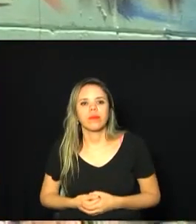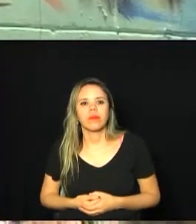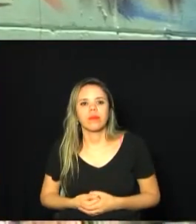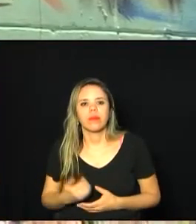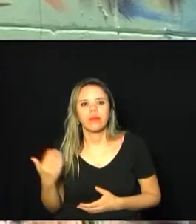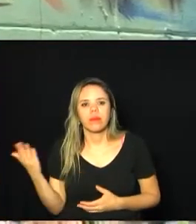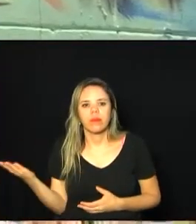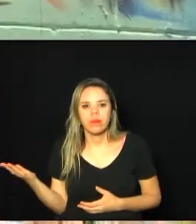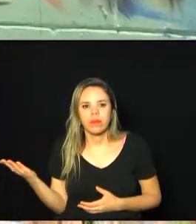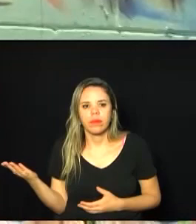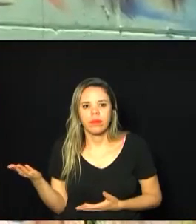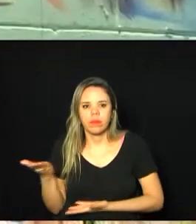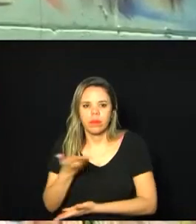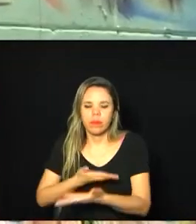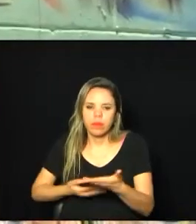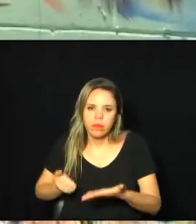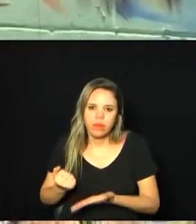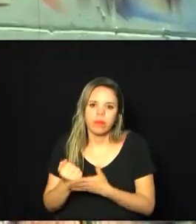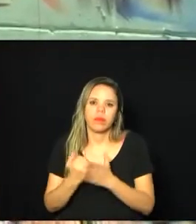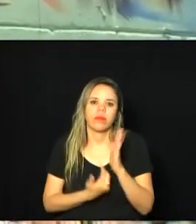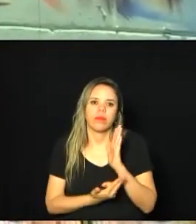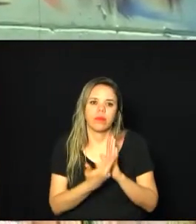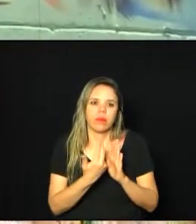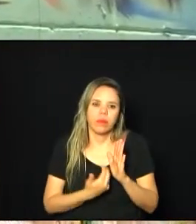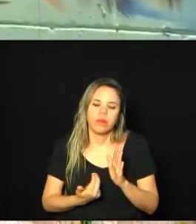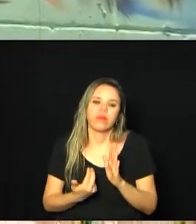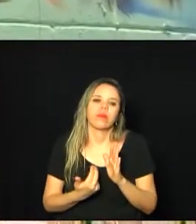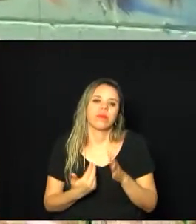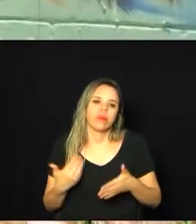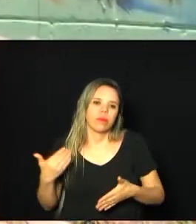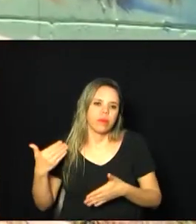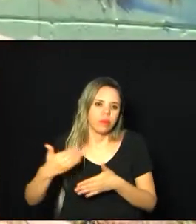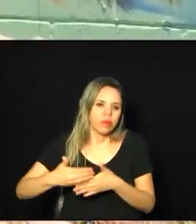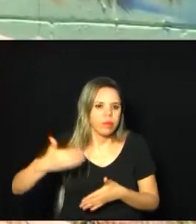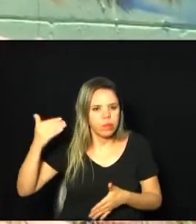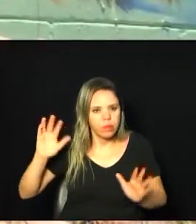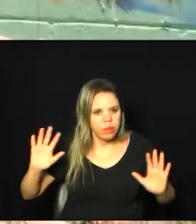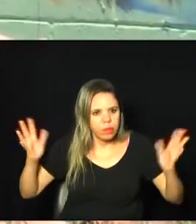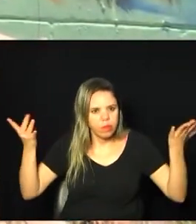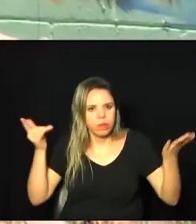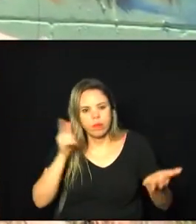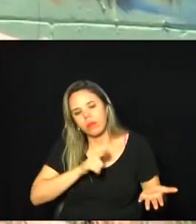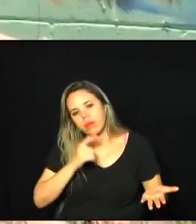essa intervenção aqui do muro, com esse evento, a gente